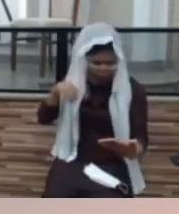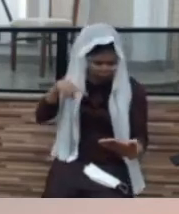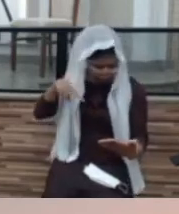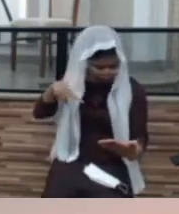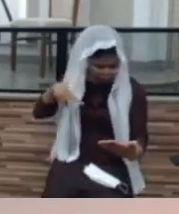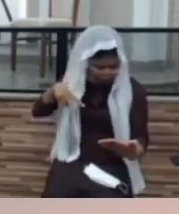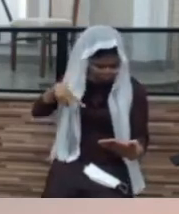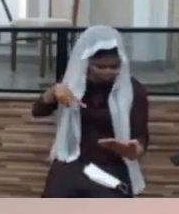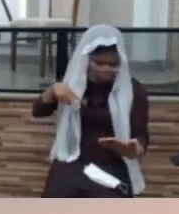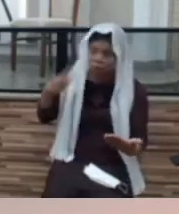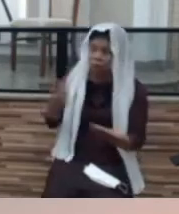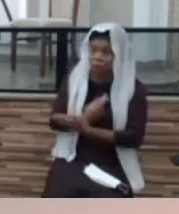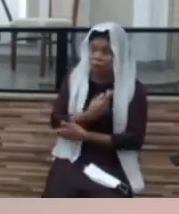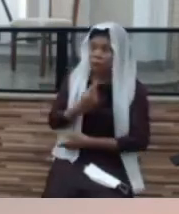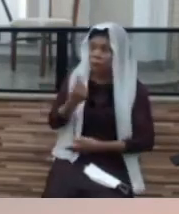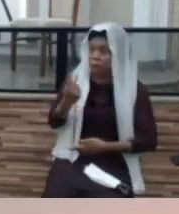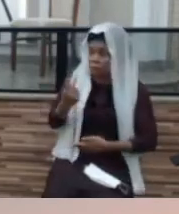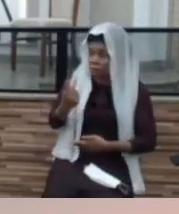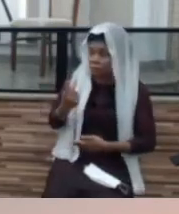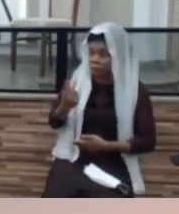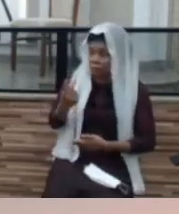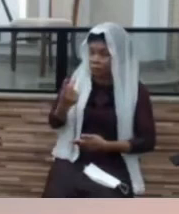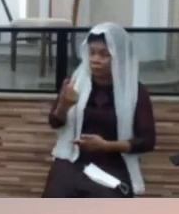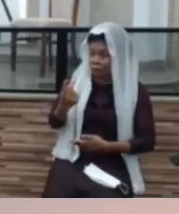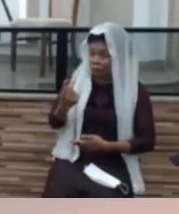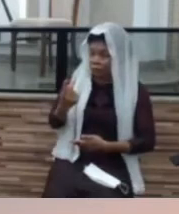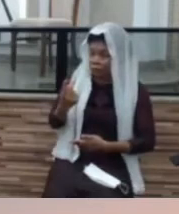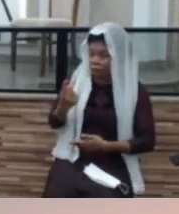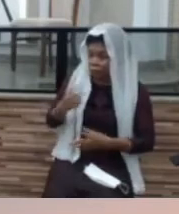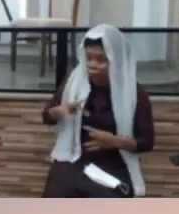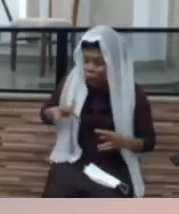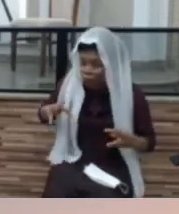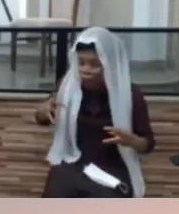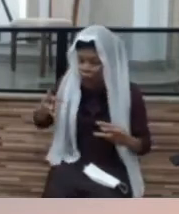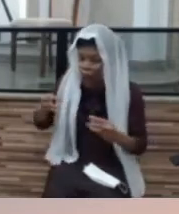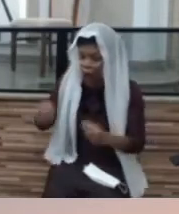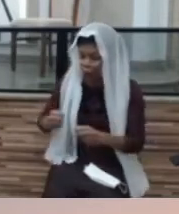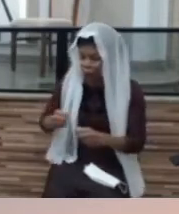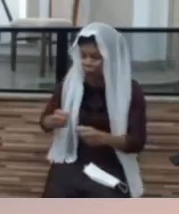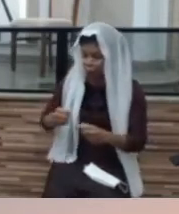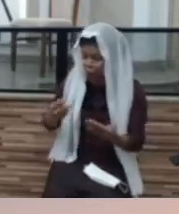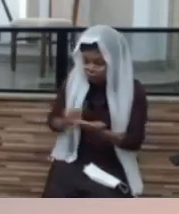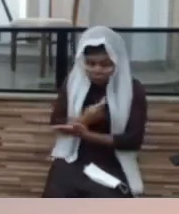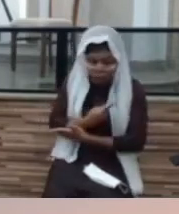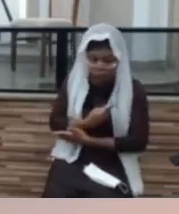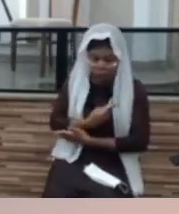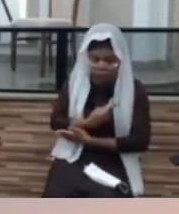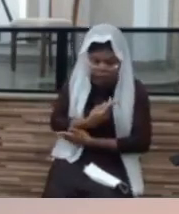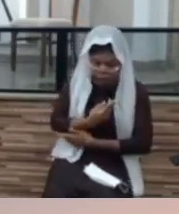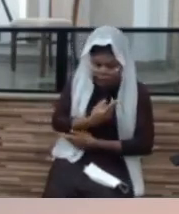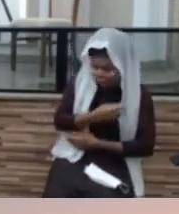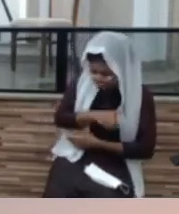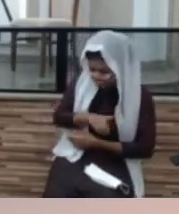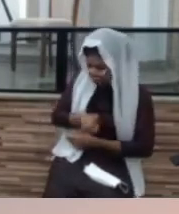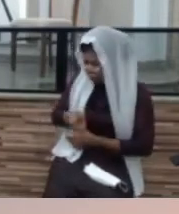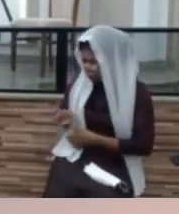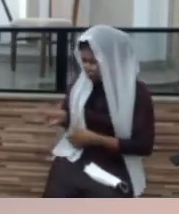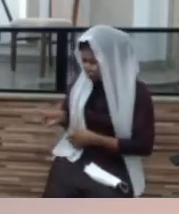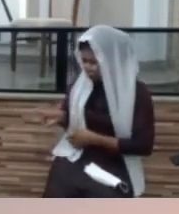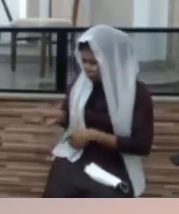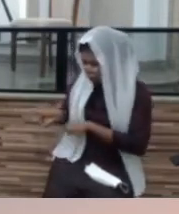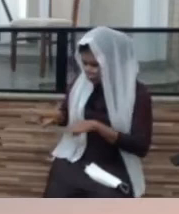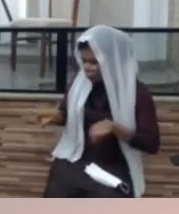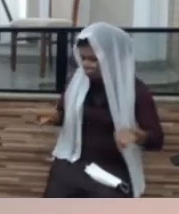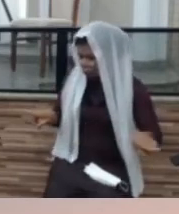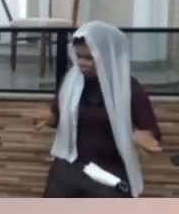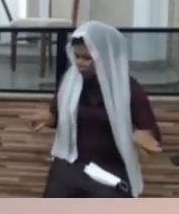aconteceu exatamente no tempo que ele voltou para lá, porque ele precisou voltar para ocupar, né, irmão, o seu cargo. O rei